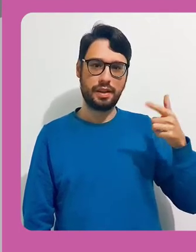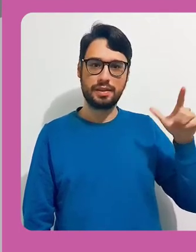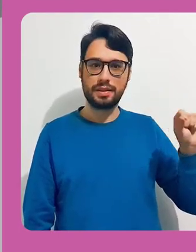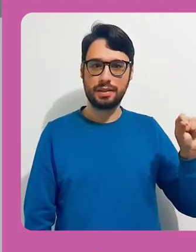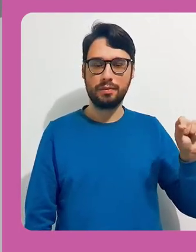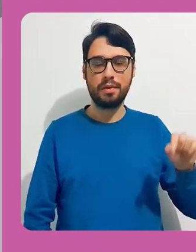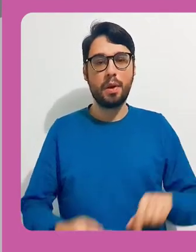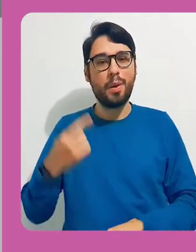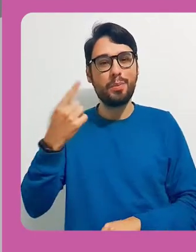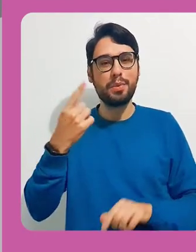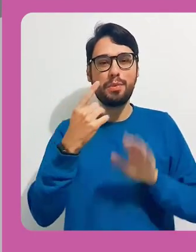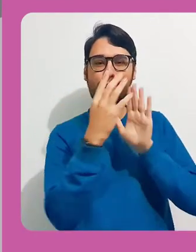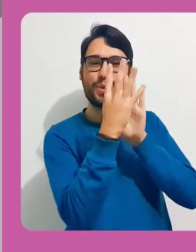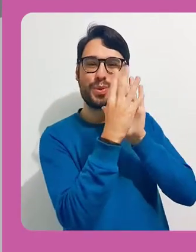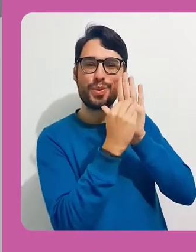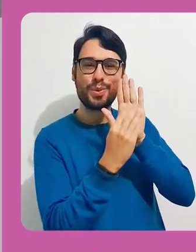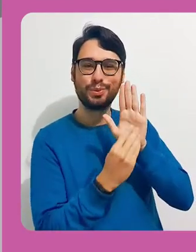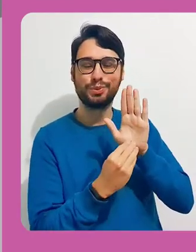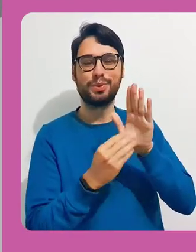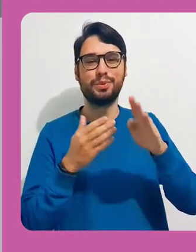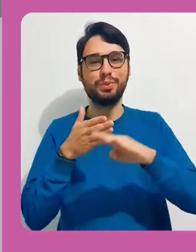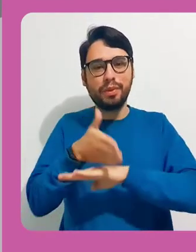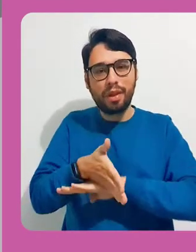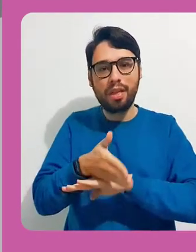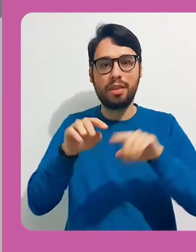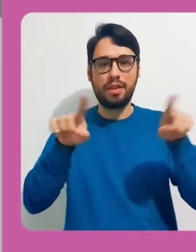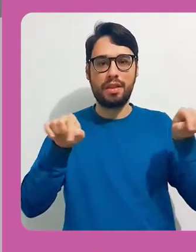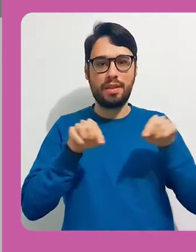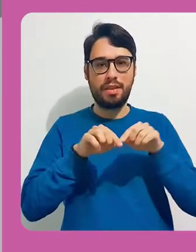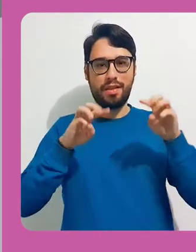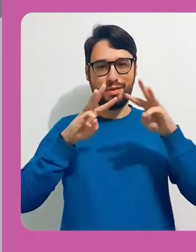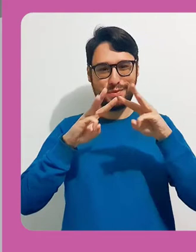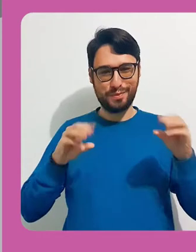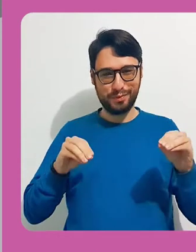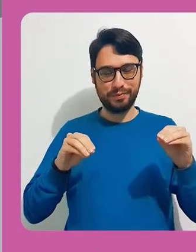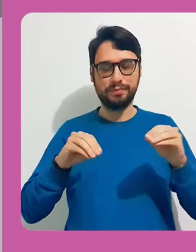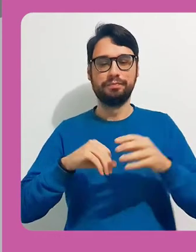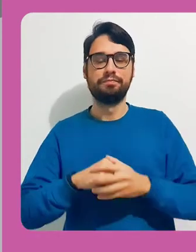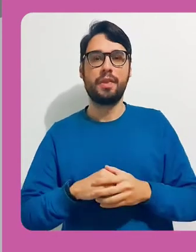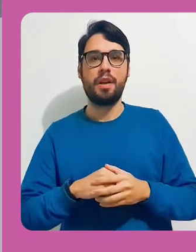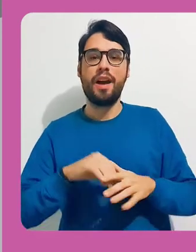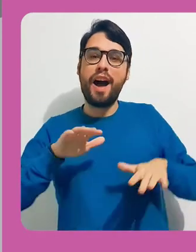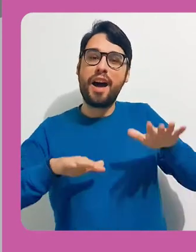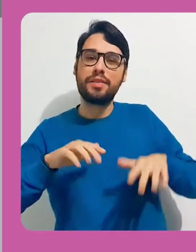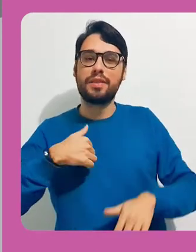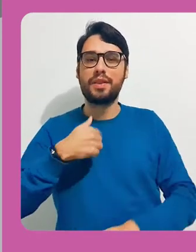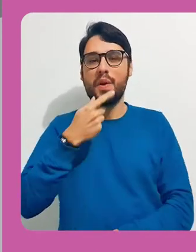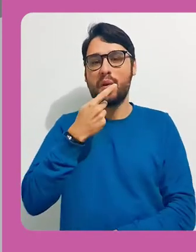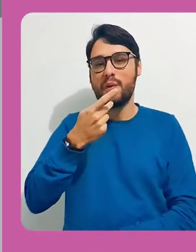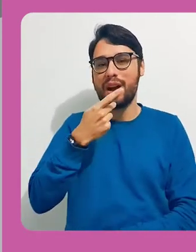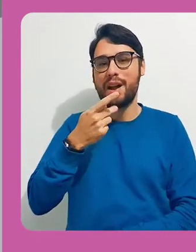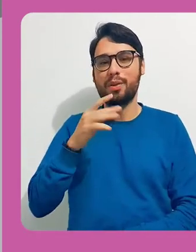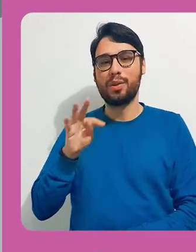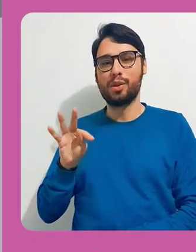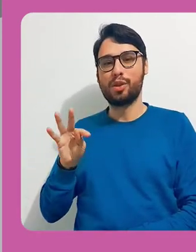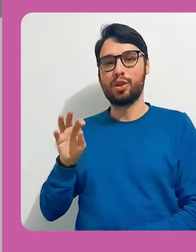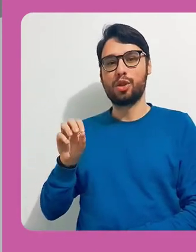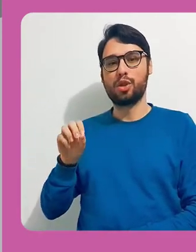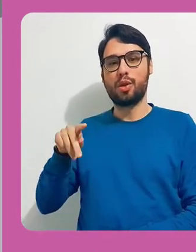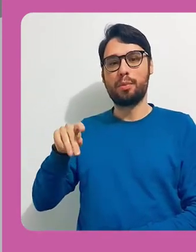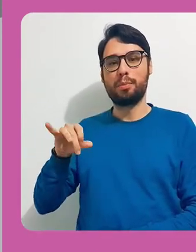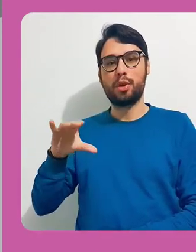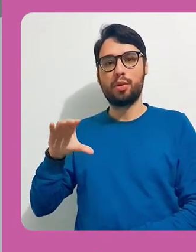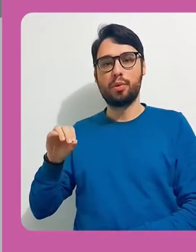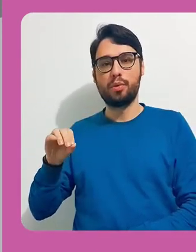é exatamente esse primeiro tópico aqui, esse primeiro espaço de conteúdo que a gente encontra na